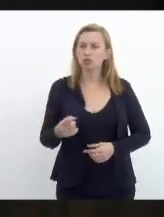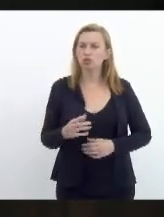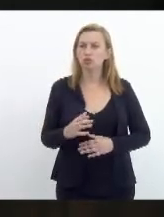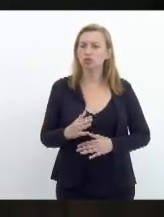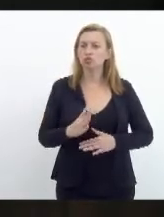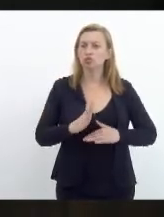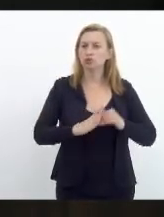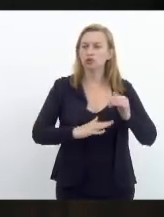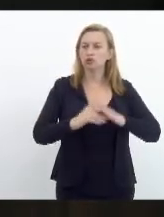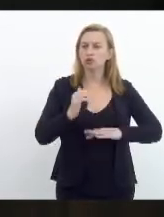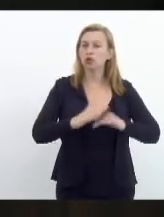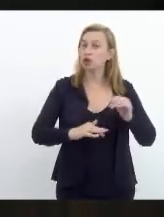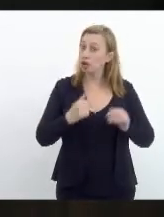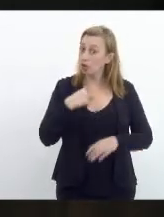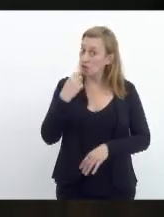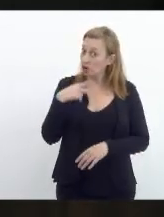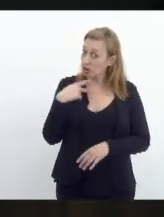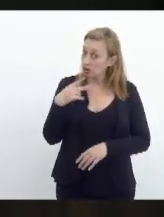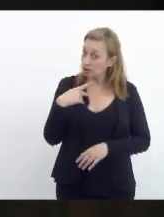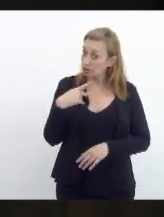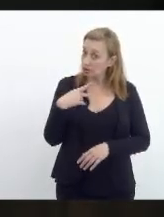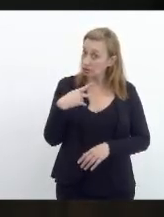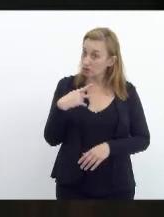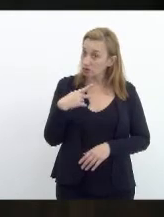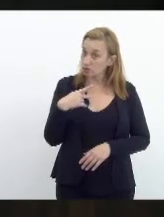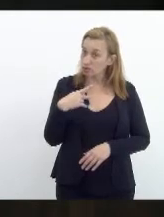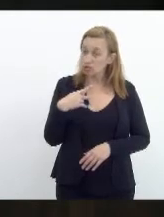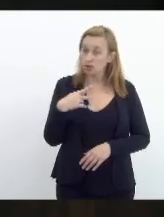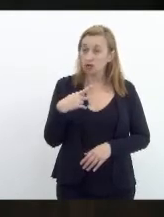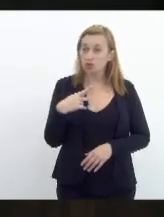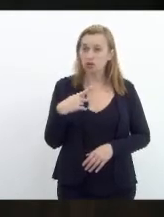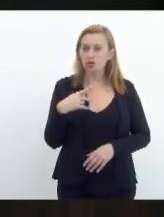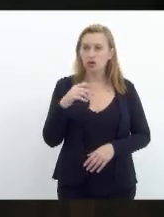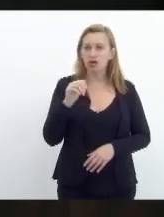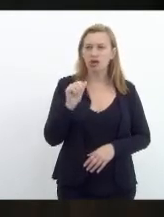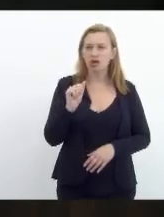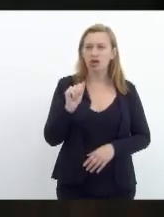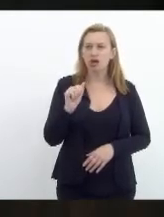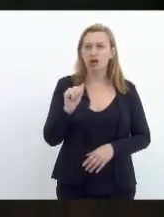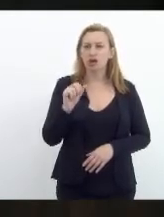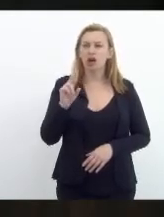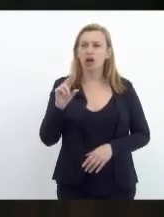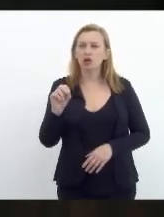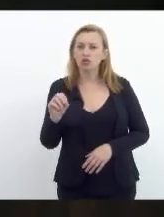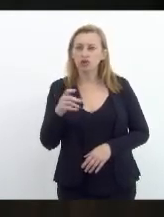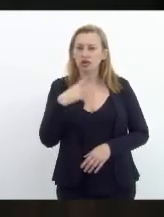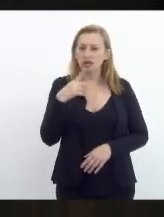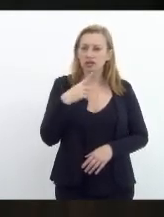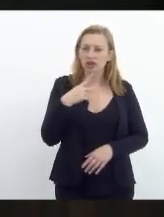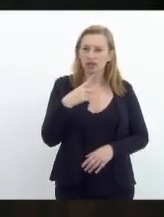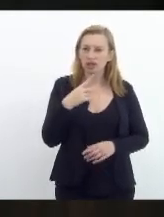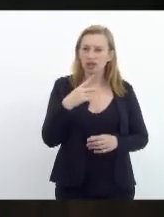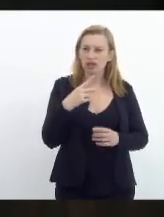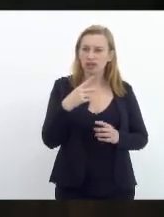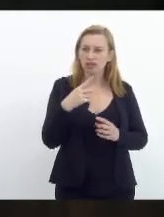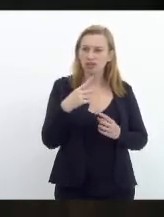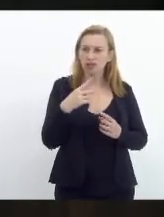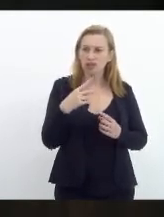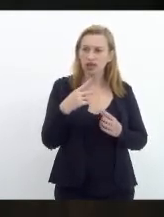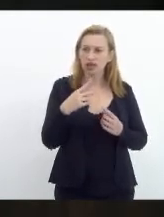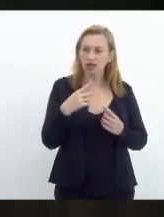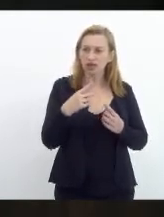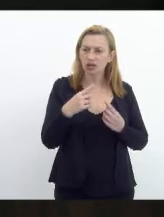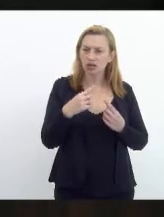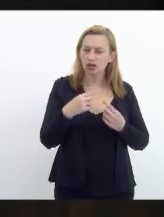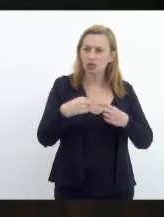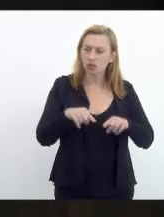E eu disse, de um áudio que estavam passando, meio que ameaçando: aqui, a gente está aqui para